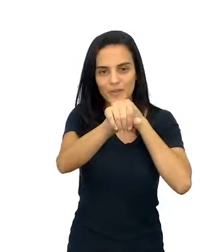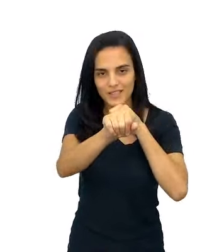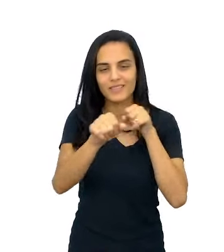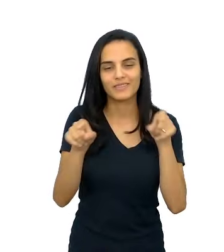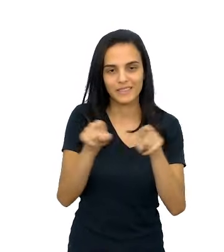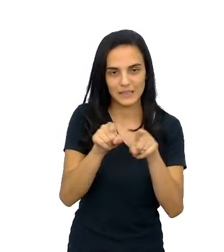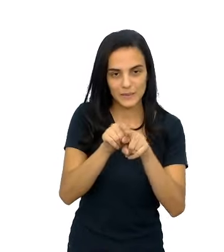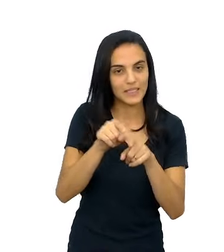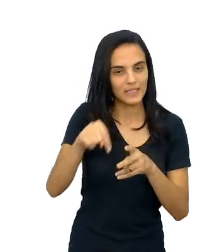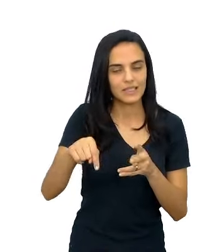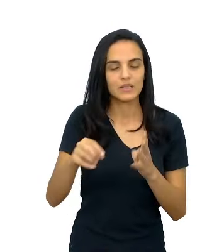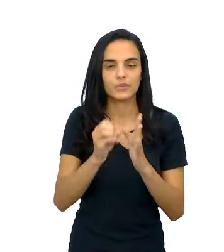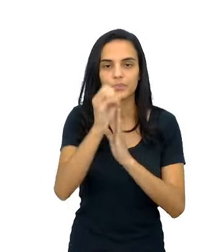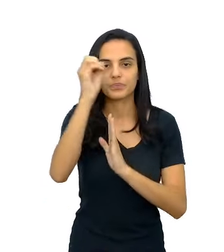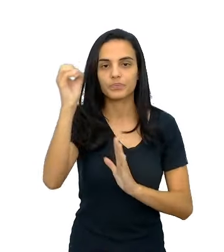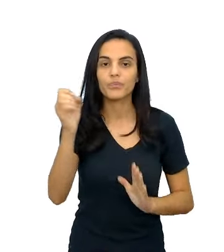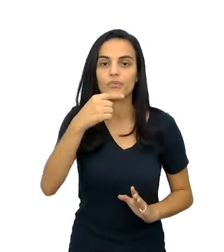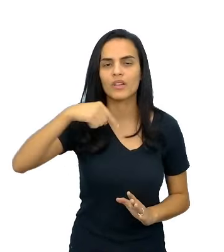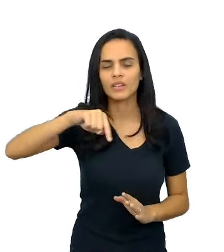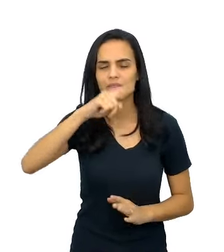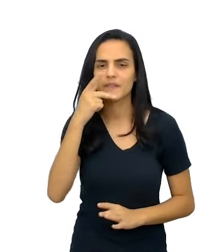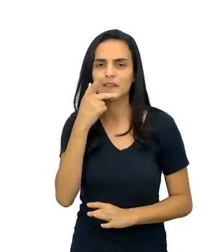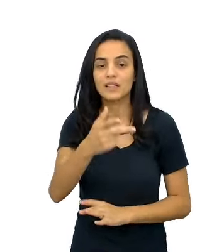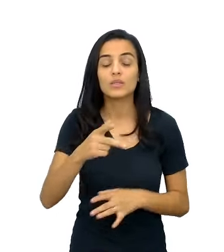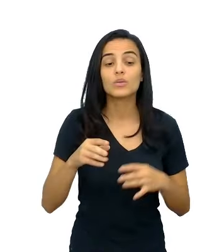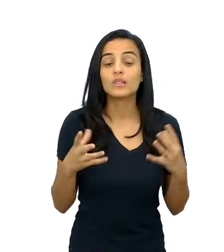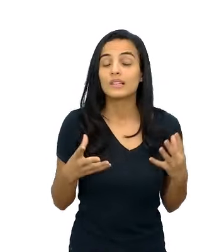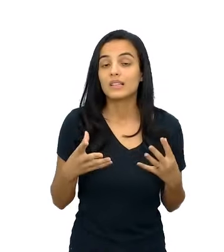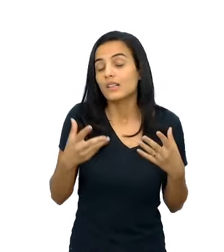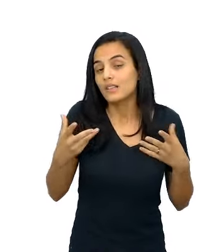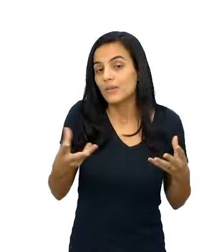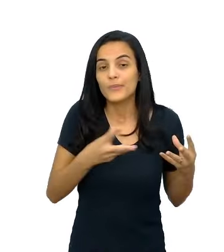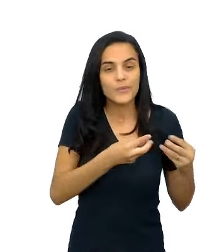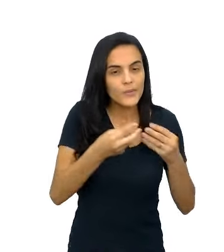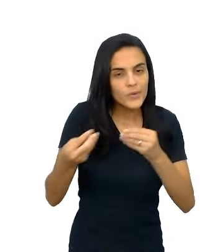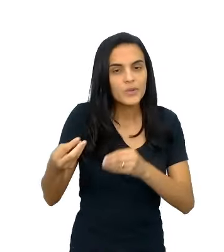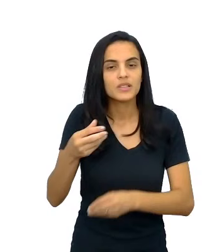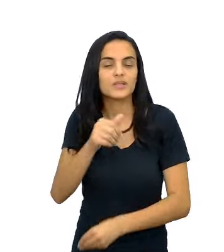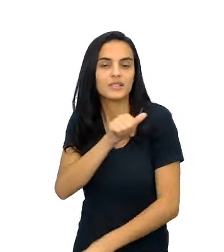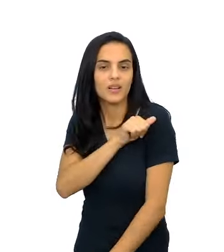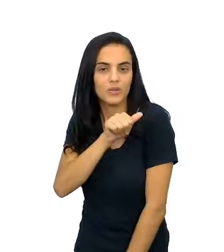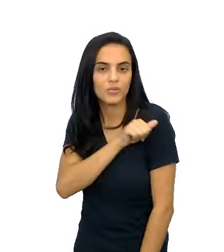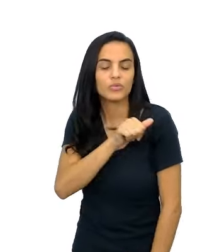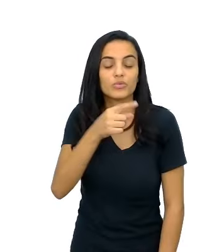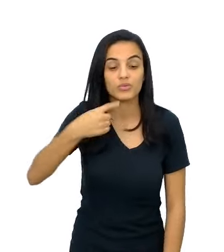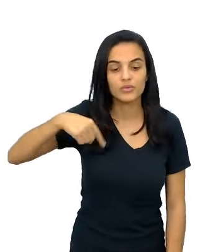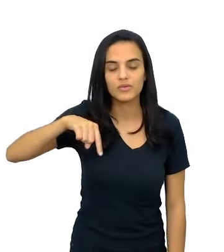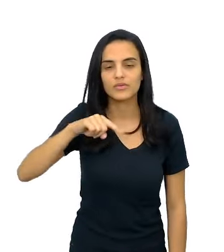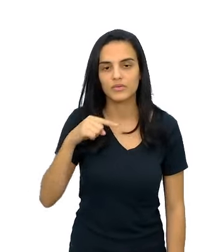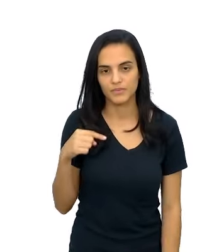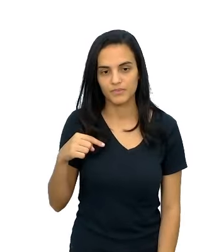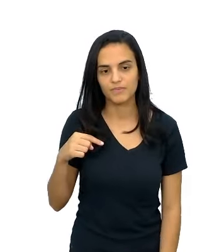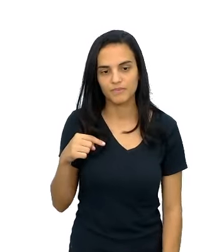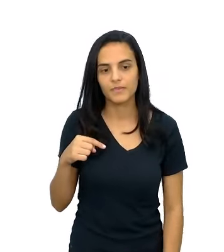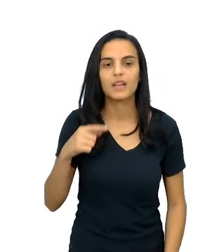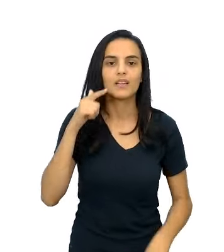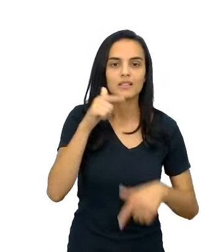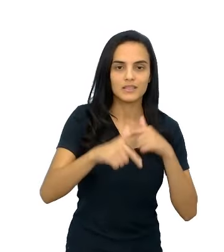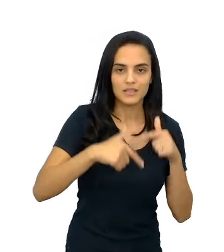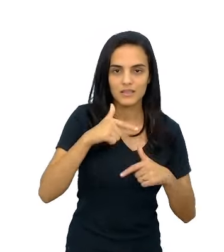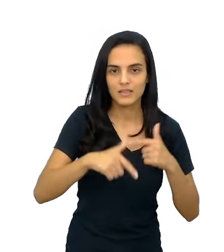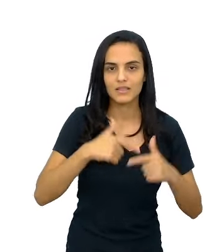né, no programa, e a gente estava falando o quanto, né, os nossos meninos, quando a gente